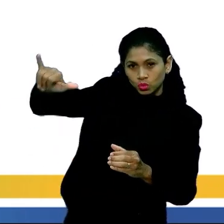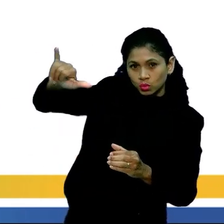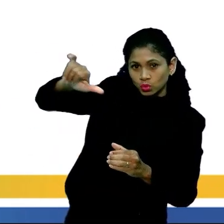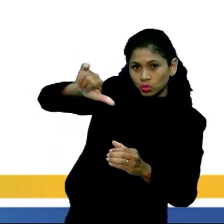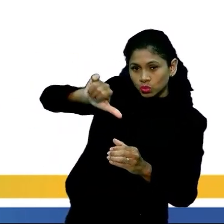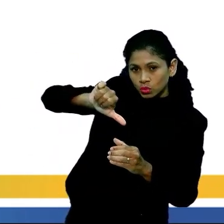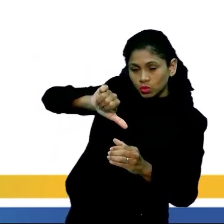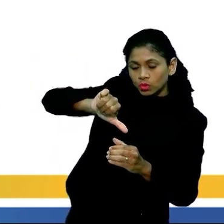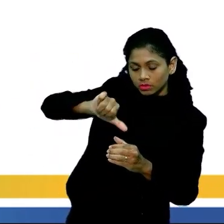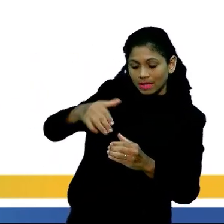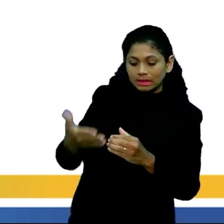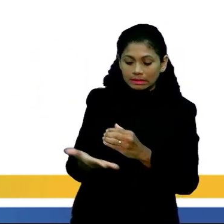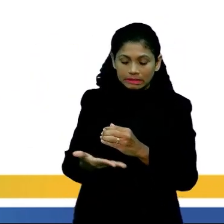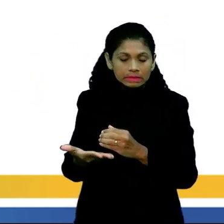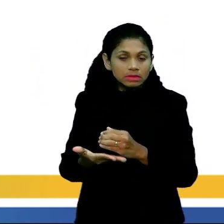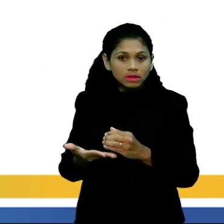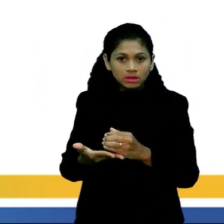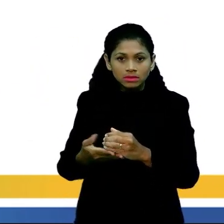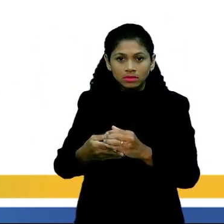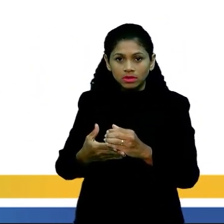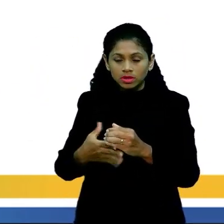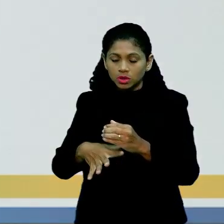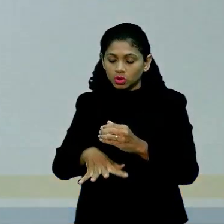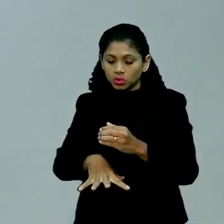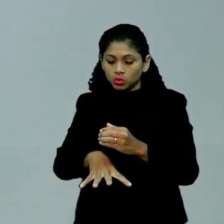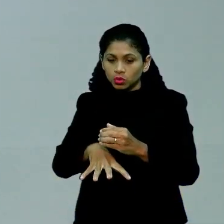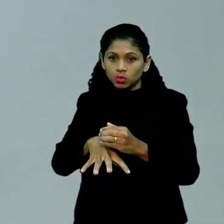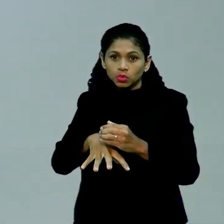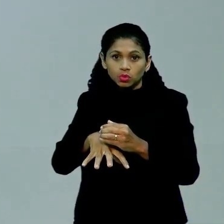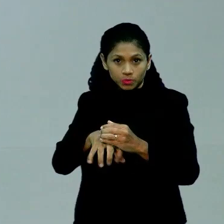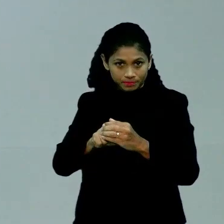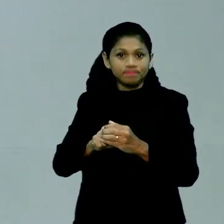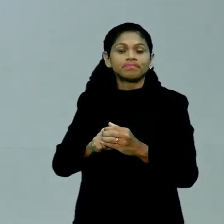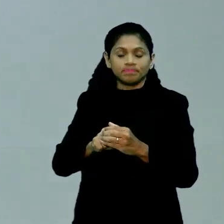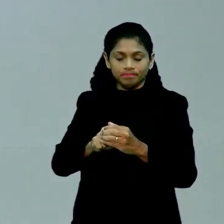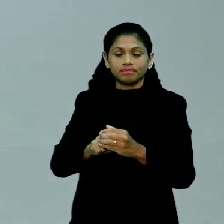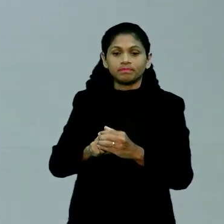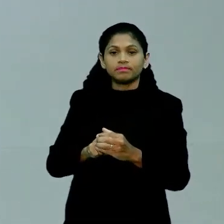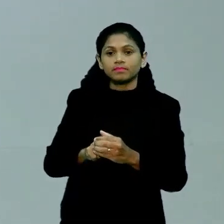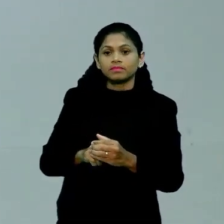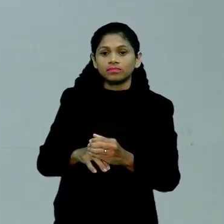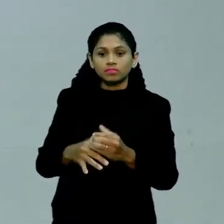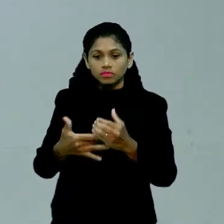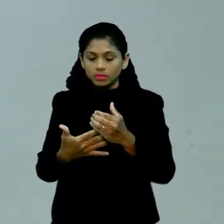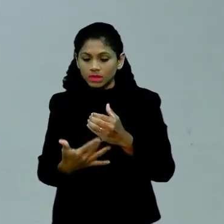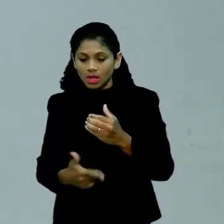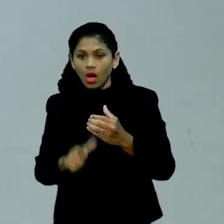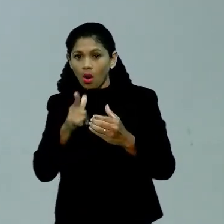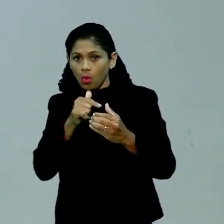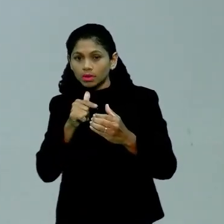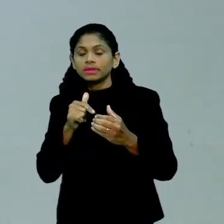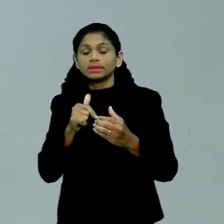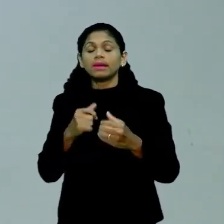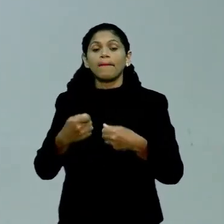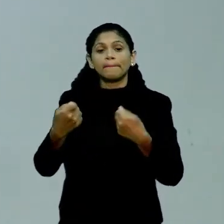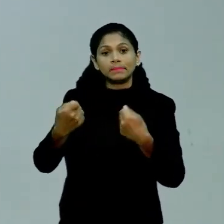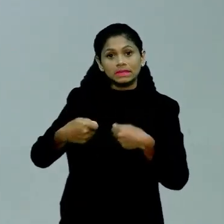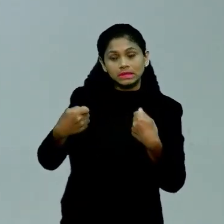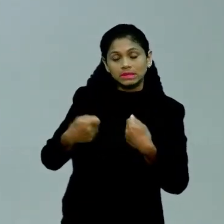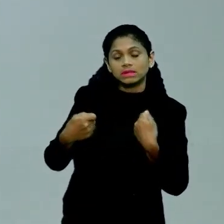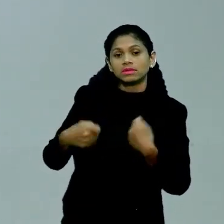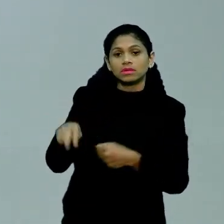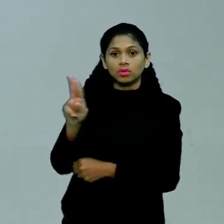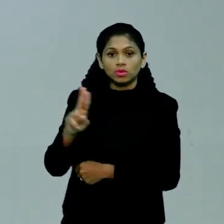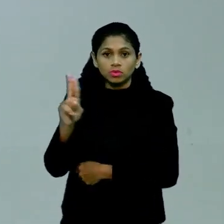filtração. Na filtração, há necessidade de se usar a fase sólida e a fase líquida, onde a